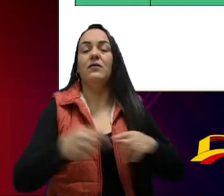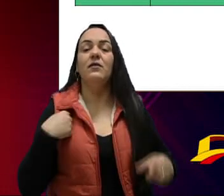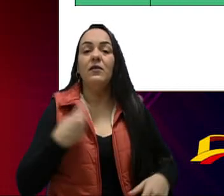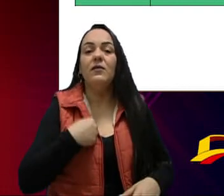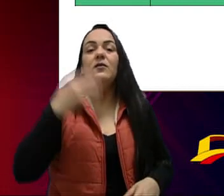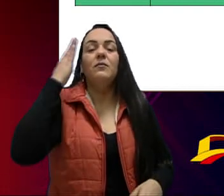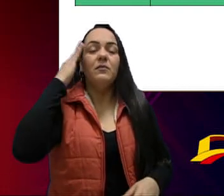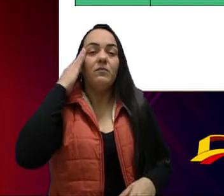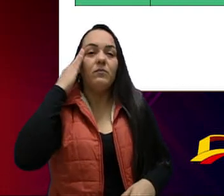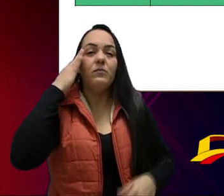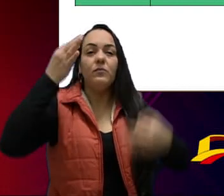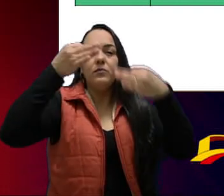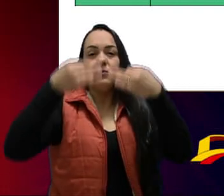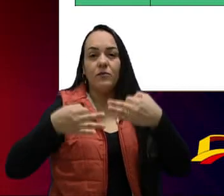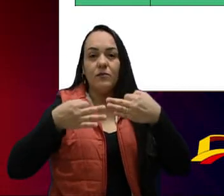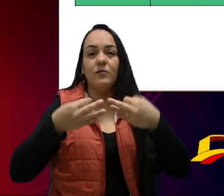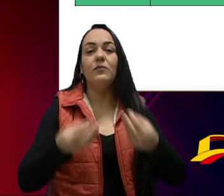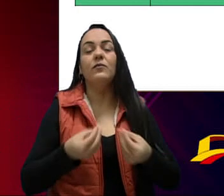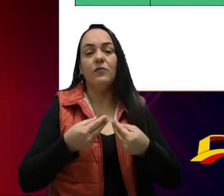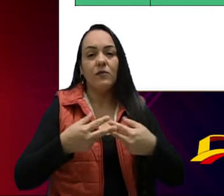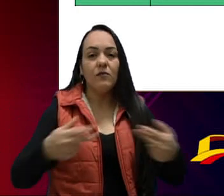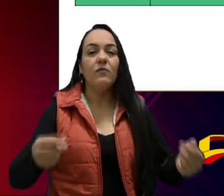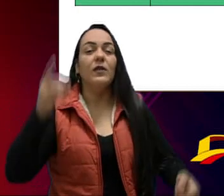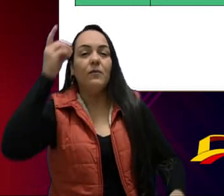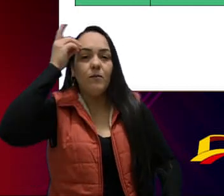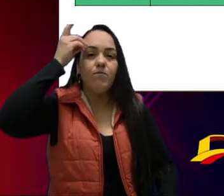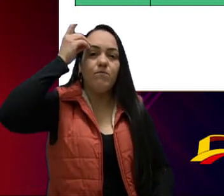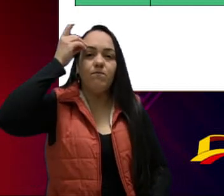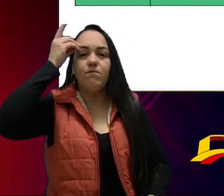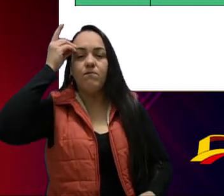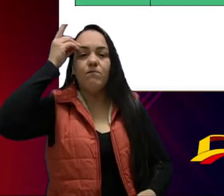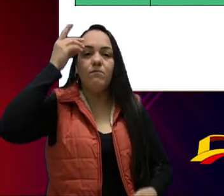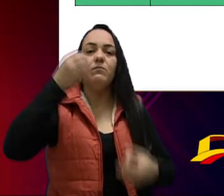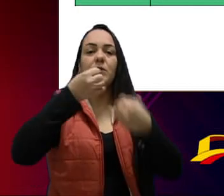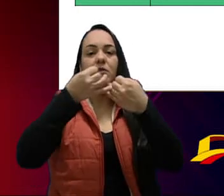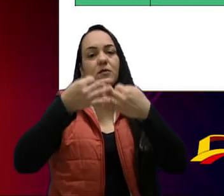sabemos direitinho o que é quando virem dúvidas